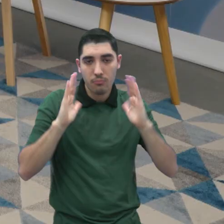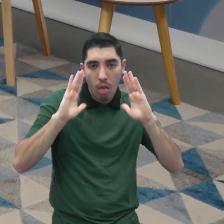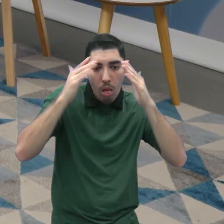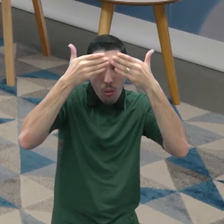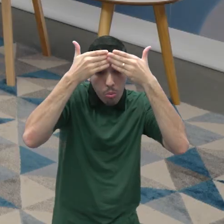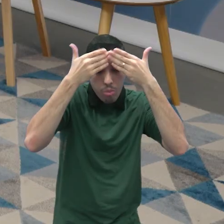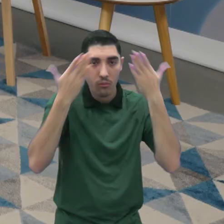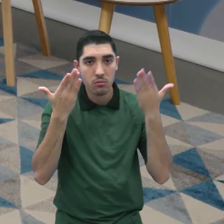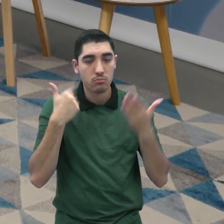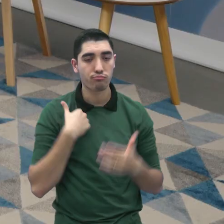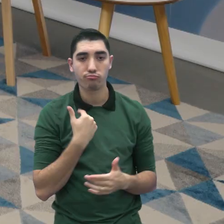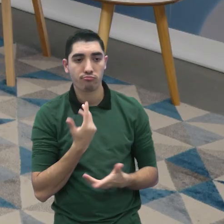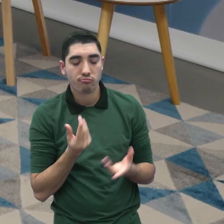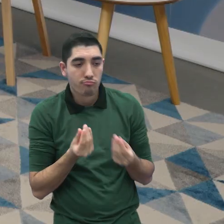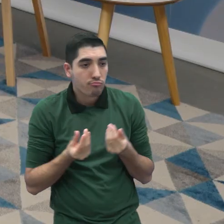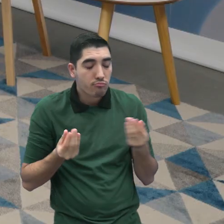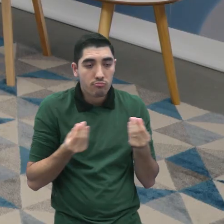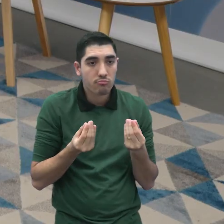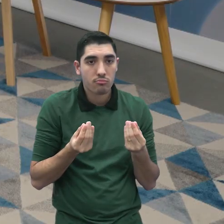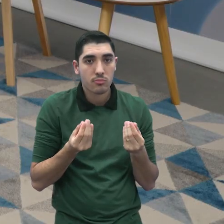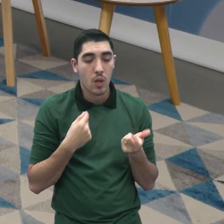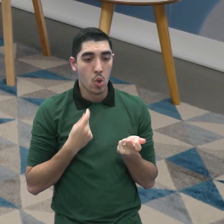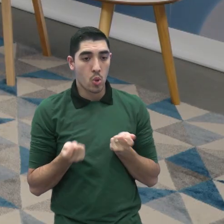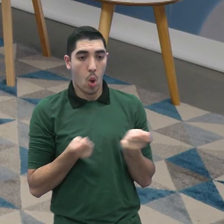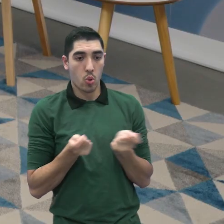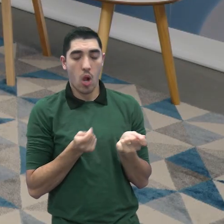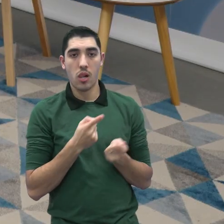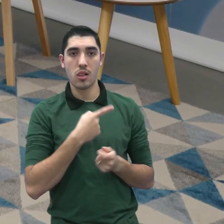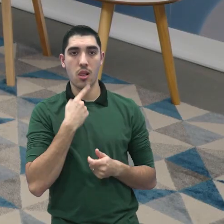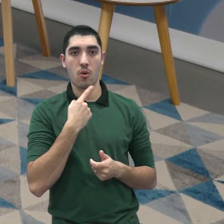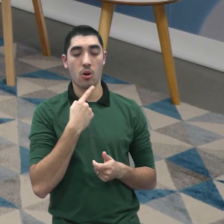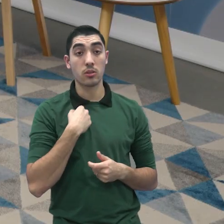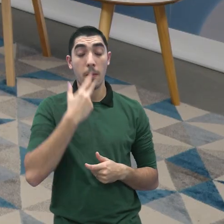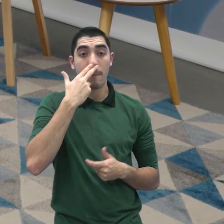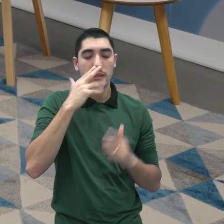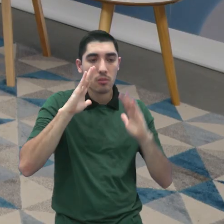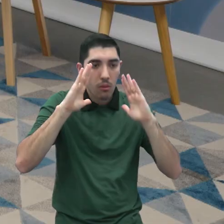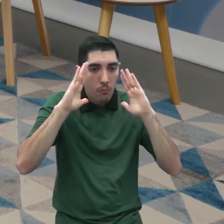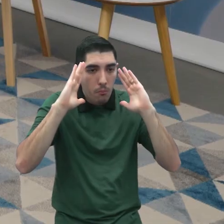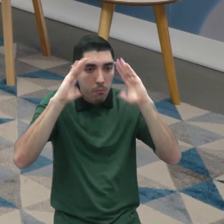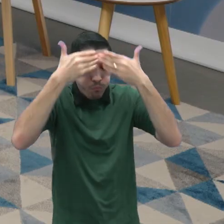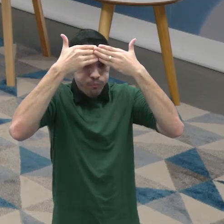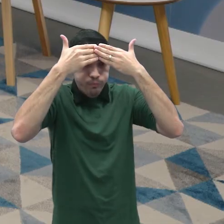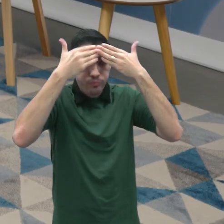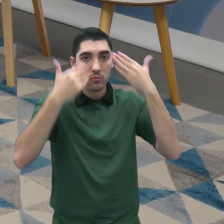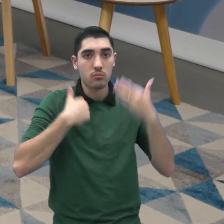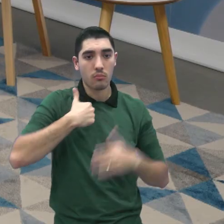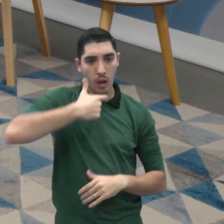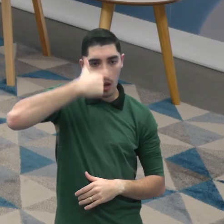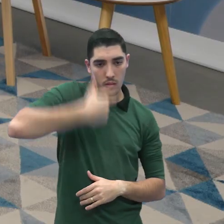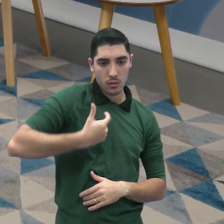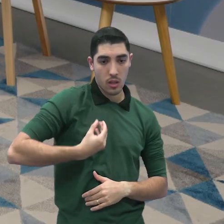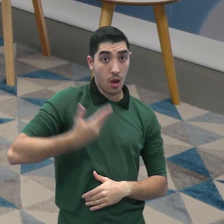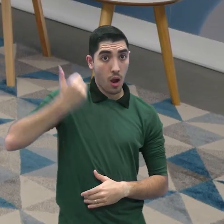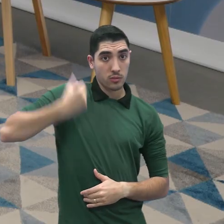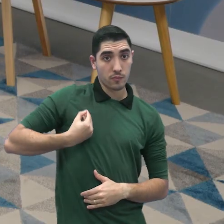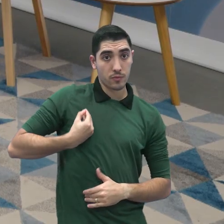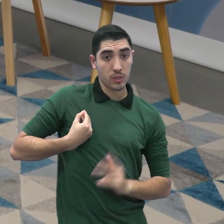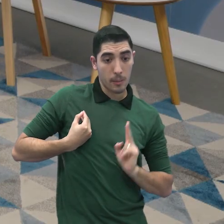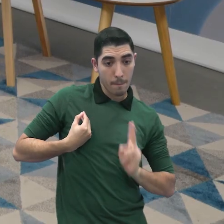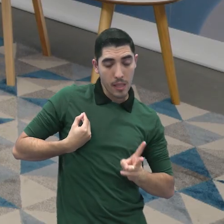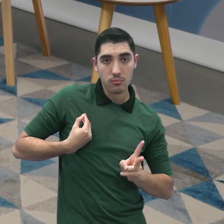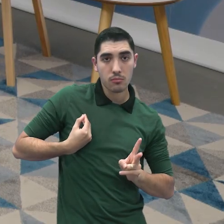muitas vezes perde totalmente a noção, né? Uhum. Ali, parece que não é ela que está ali fazendo aquela ação, né?